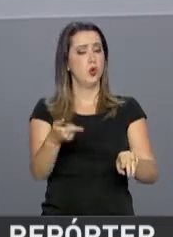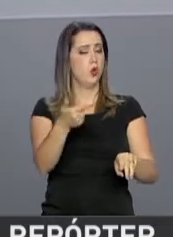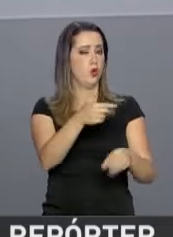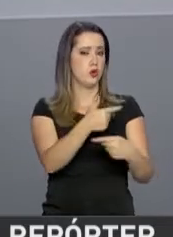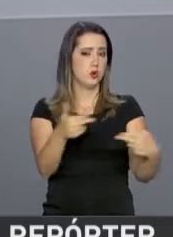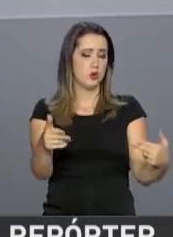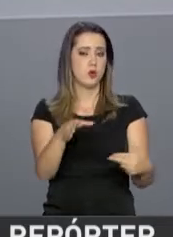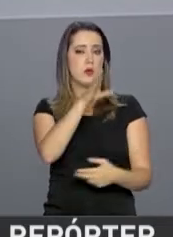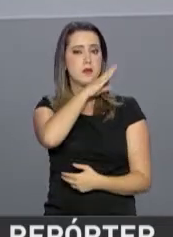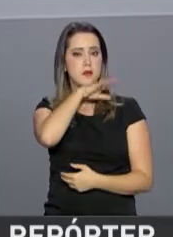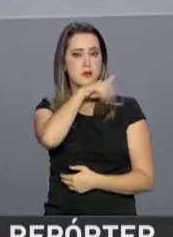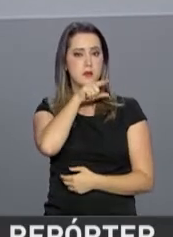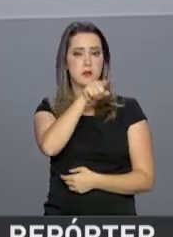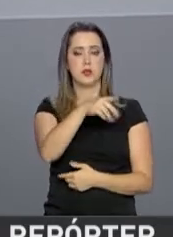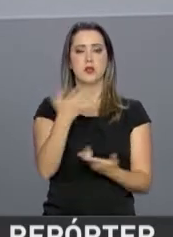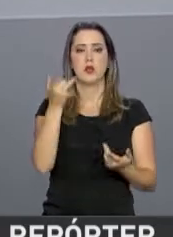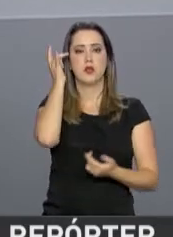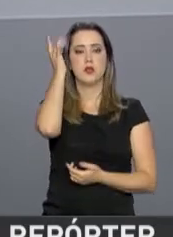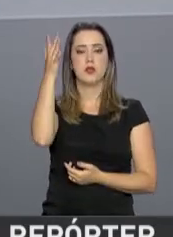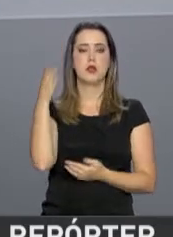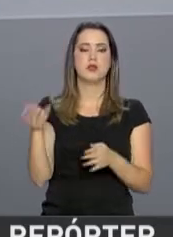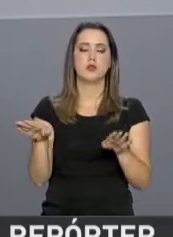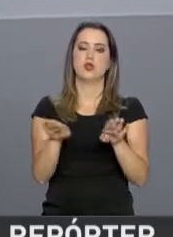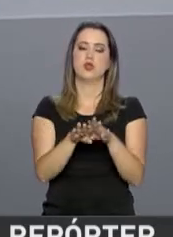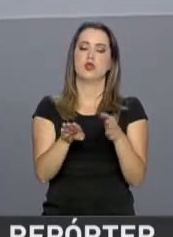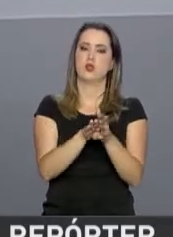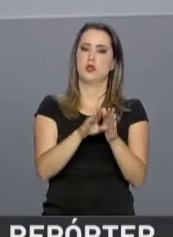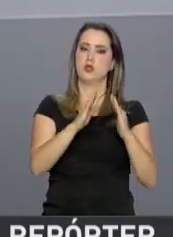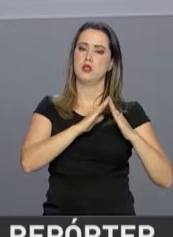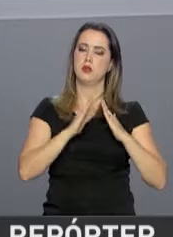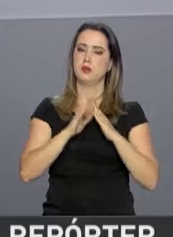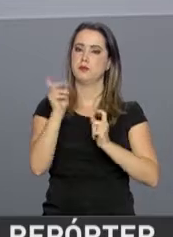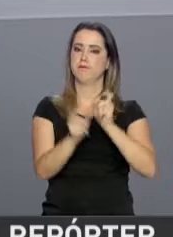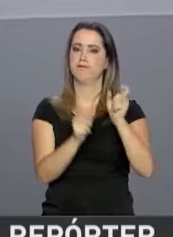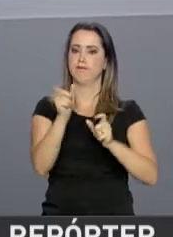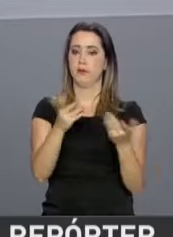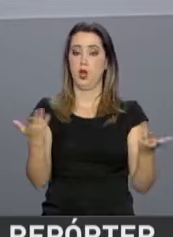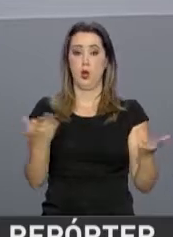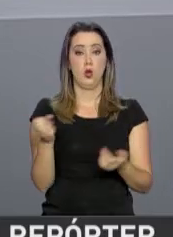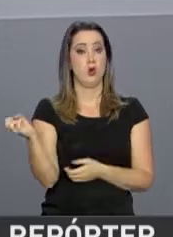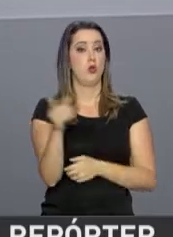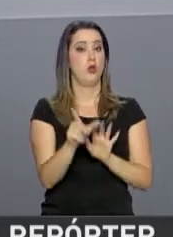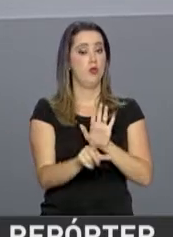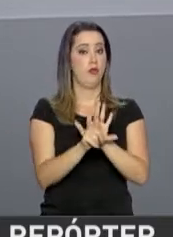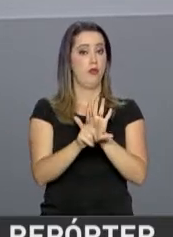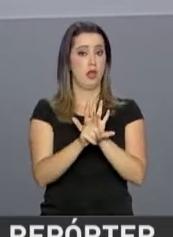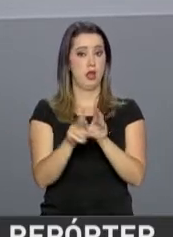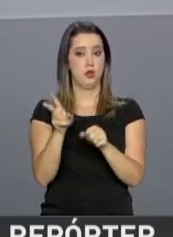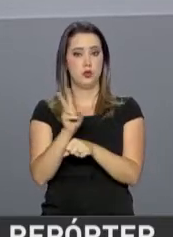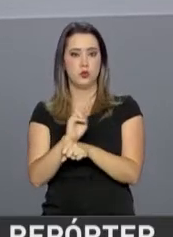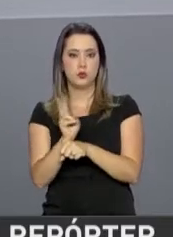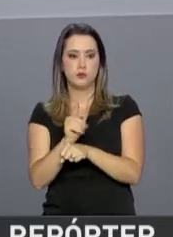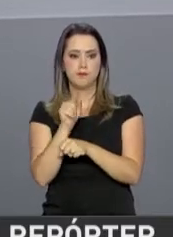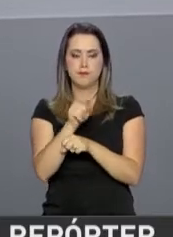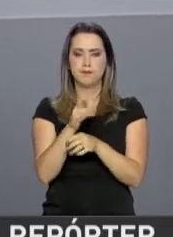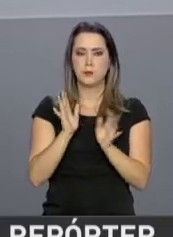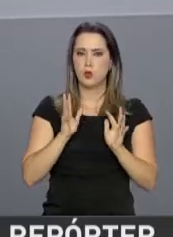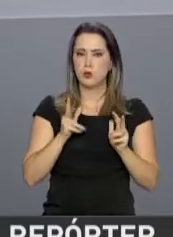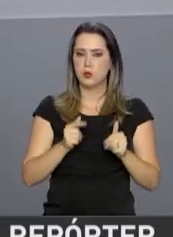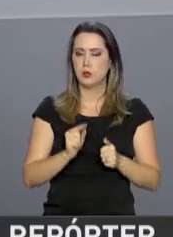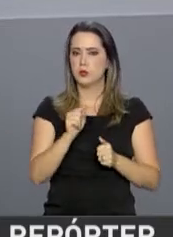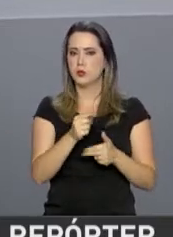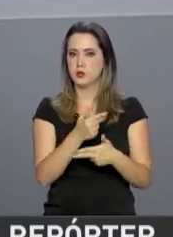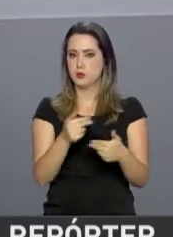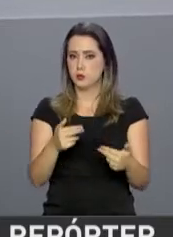à mesa dos consumidores é que foi sancionada uma nova lei relacionada à vigilância sanitária dessa produção a repórter